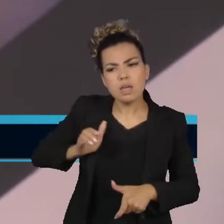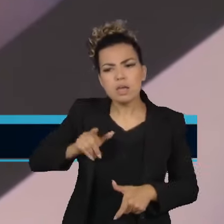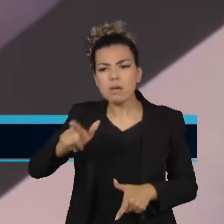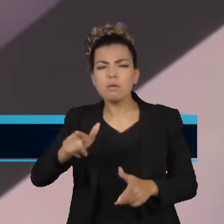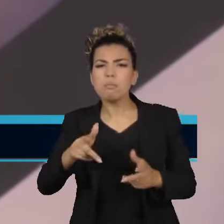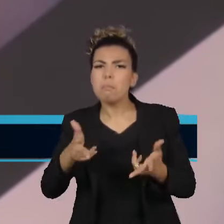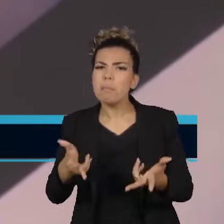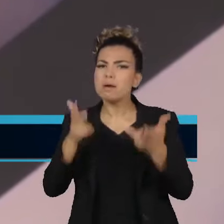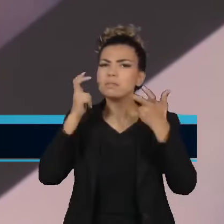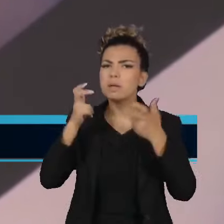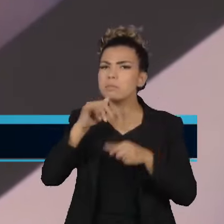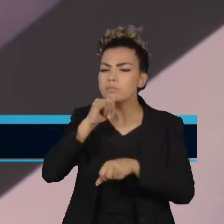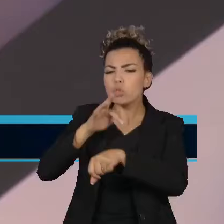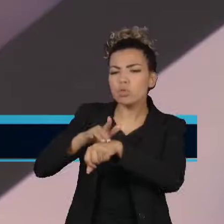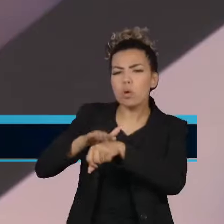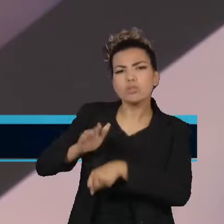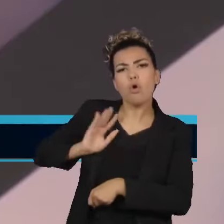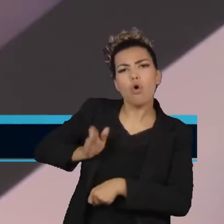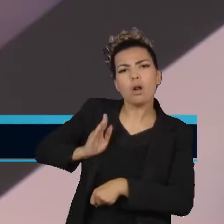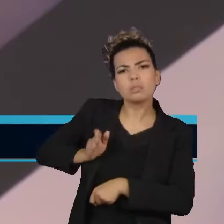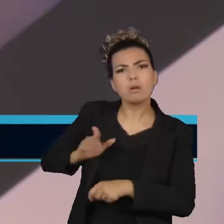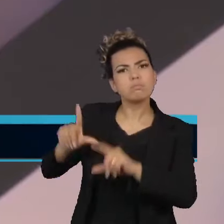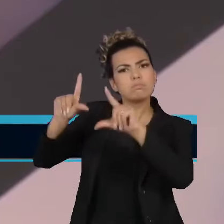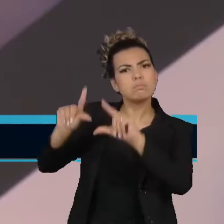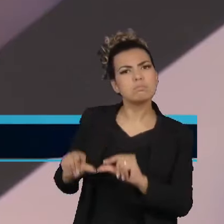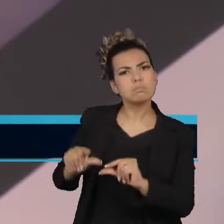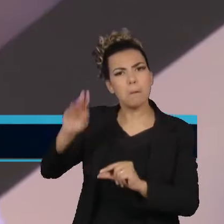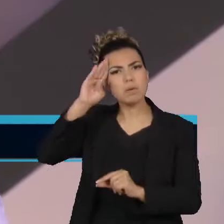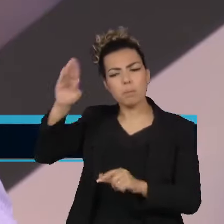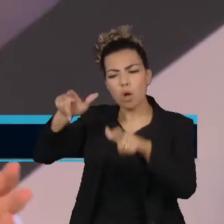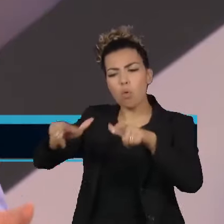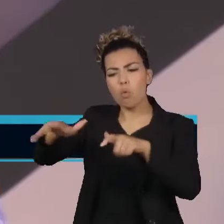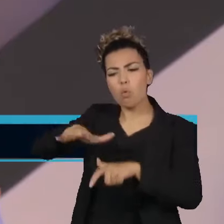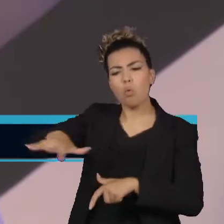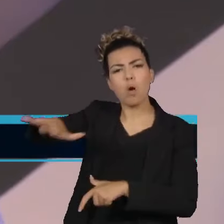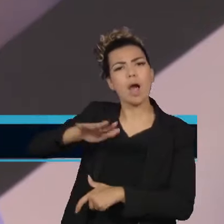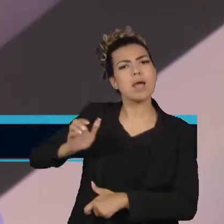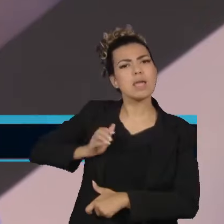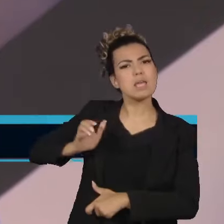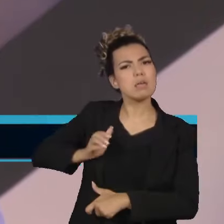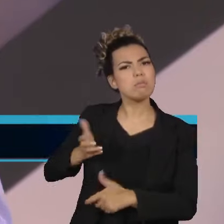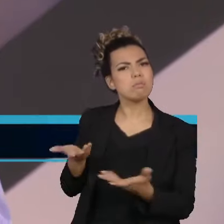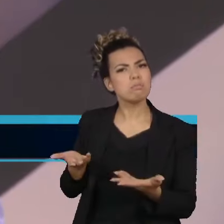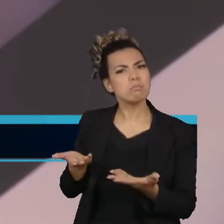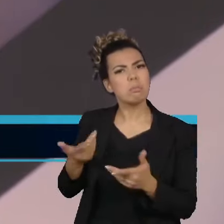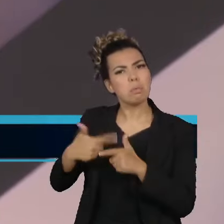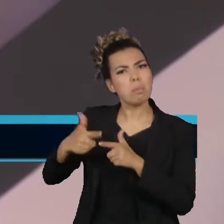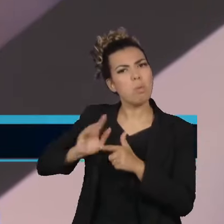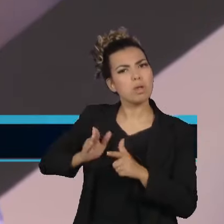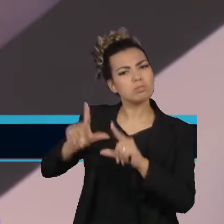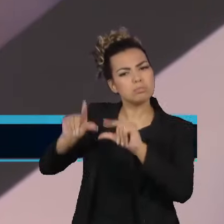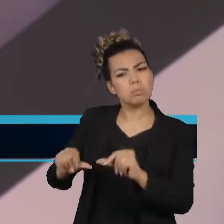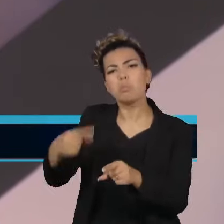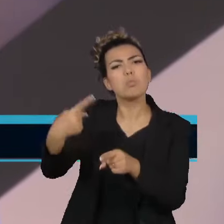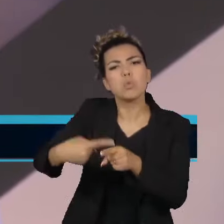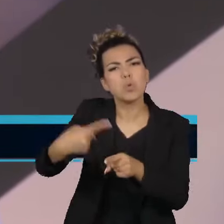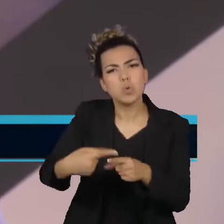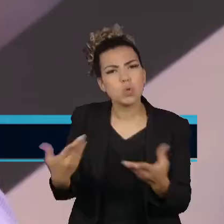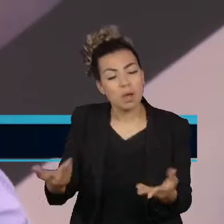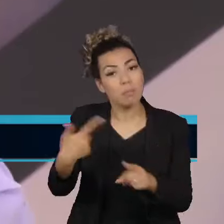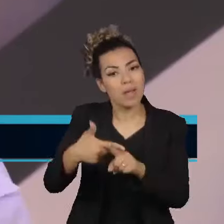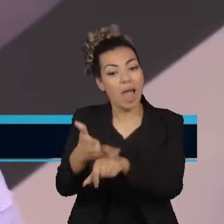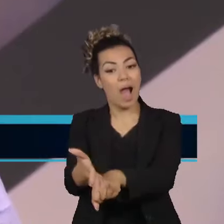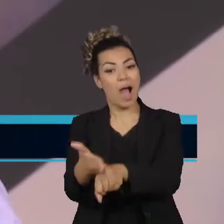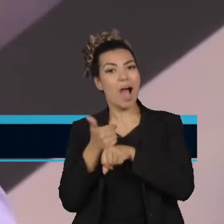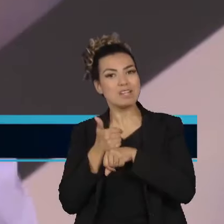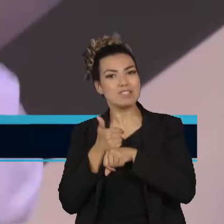doença cardiovascular? Por quê? Porque você consegue prevenir chegar lá. Então, antes de